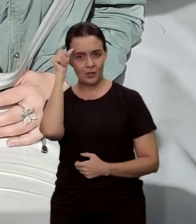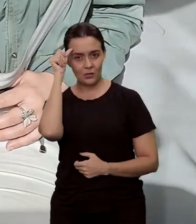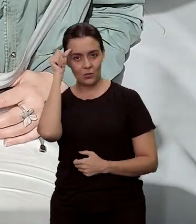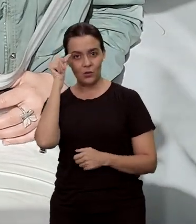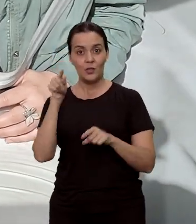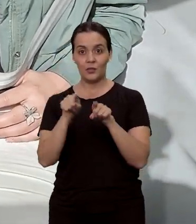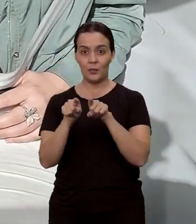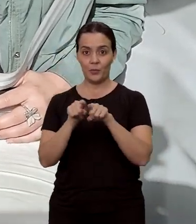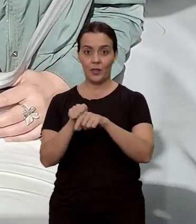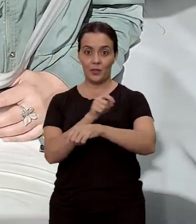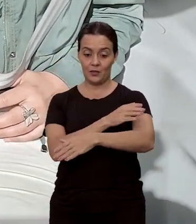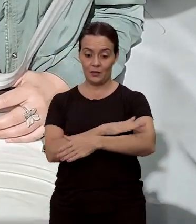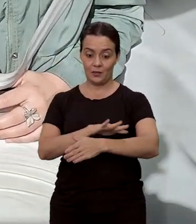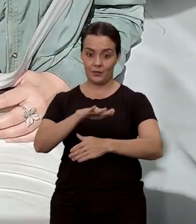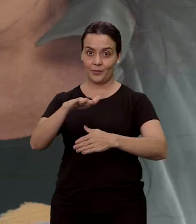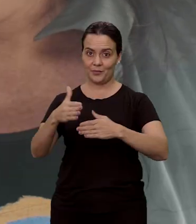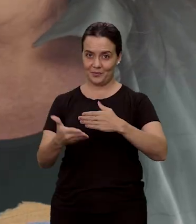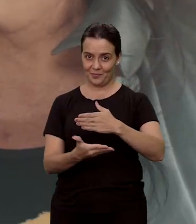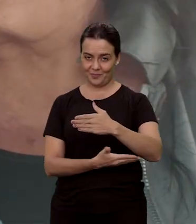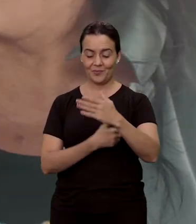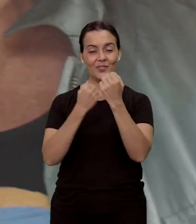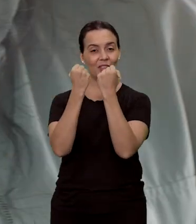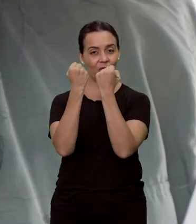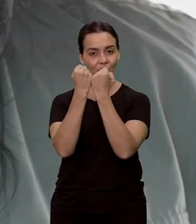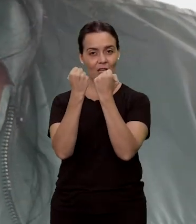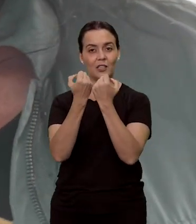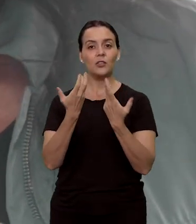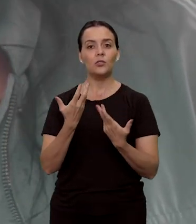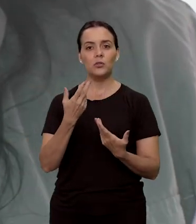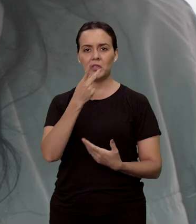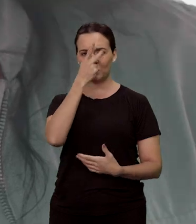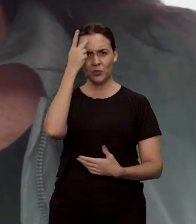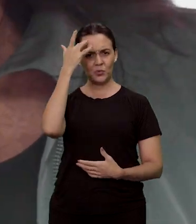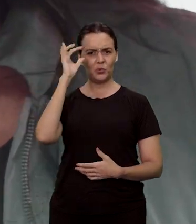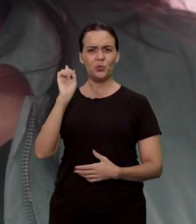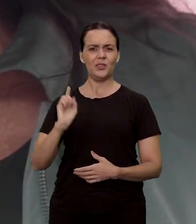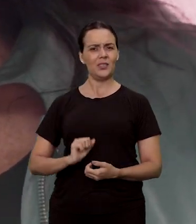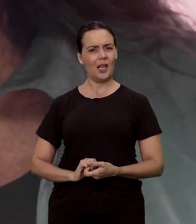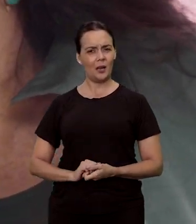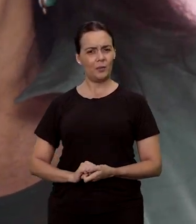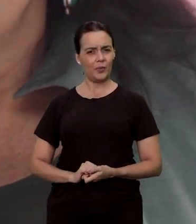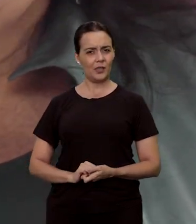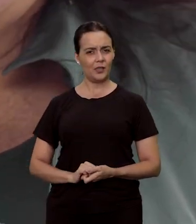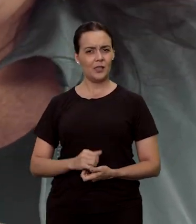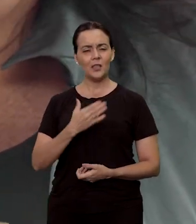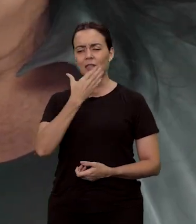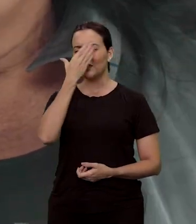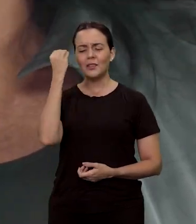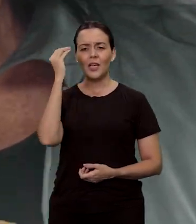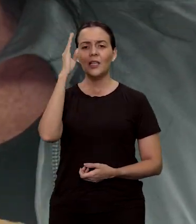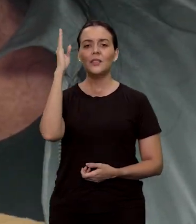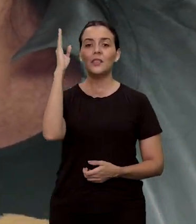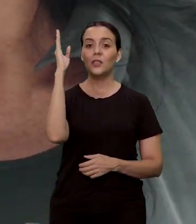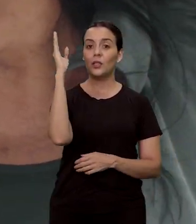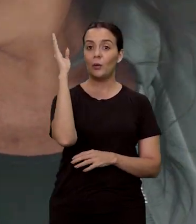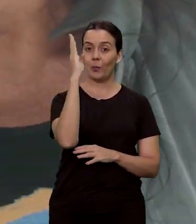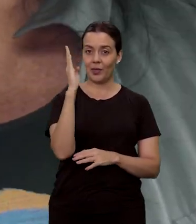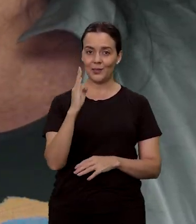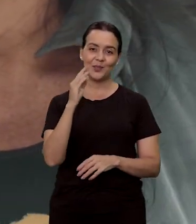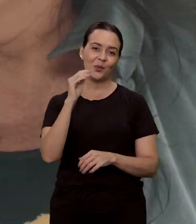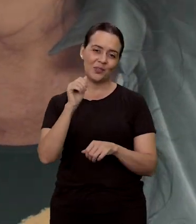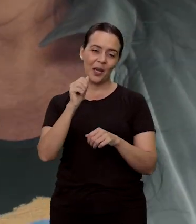Mata Atlântica, que dá nome ao nosso país. E as pessoas nem sabem, né? As pessoas esquecem que Brasil é uma árvore da